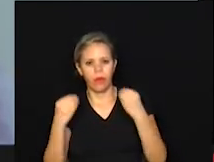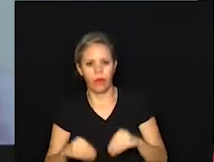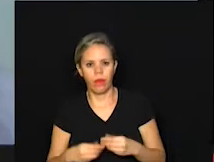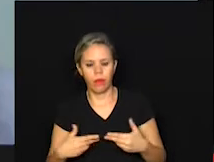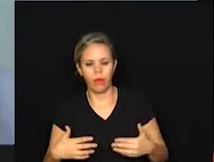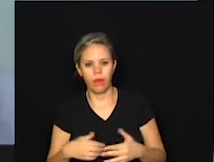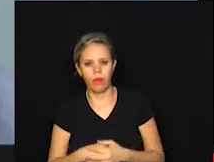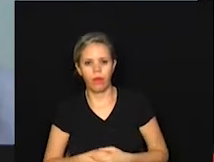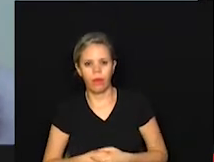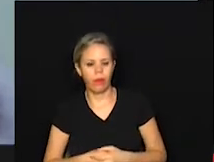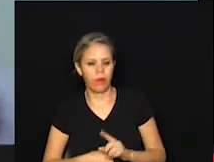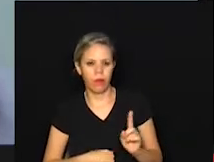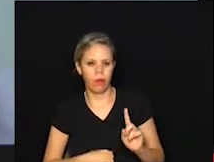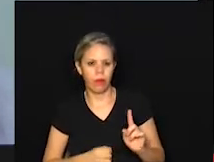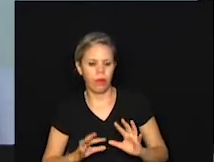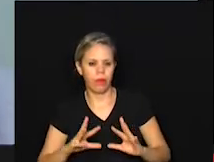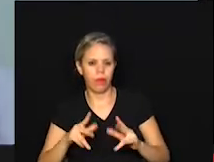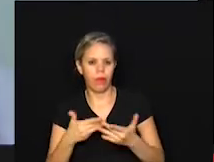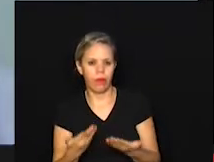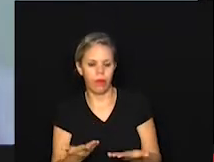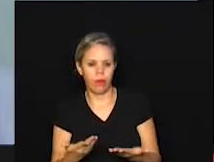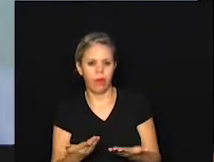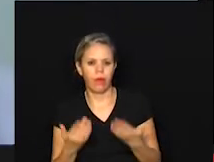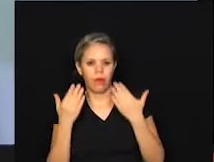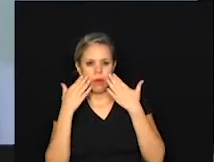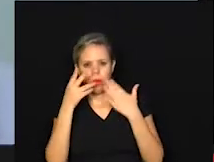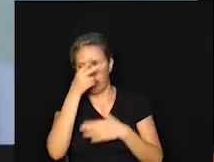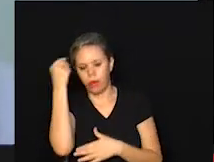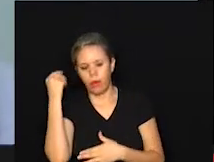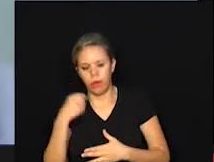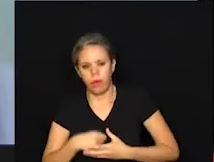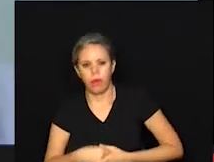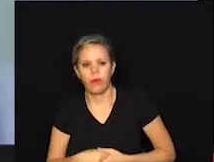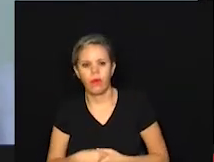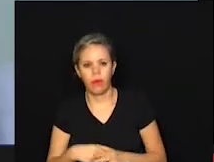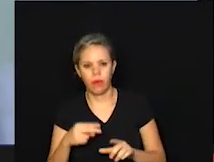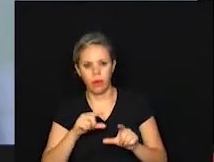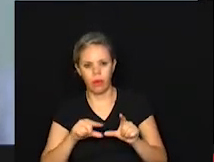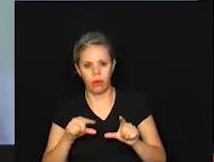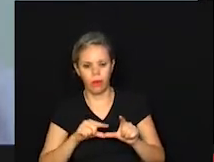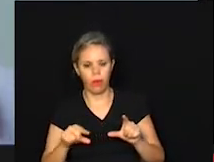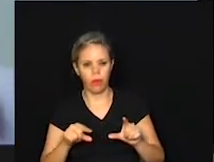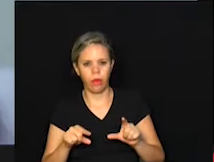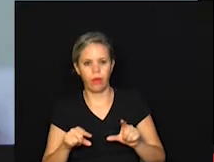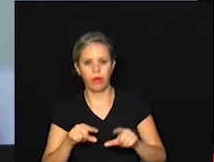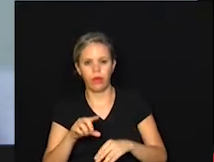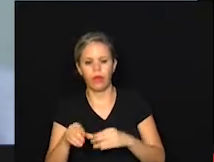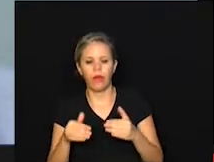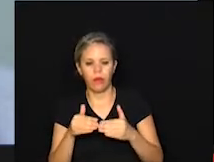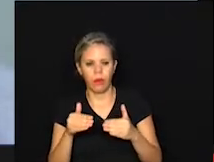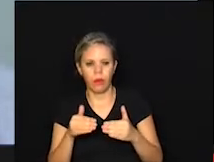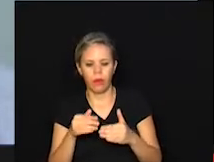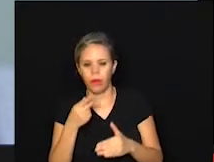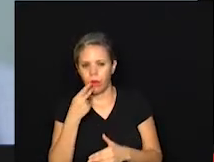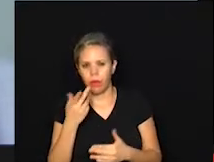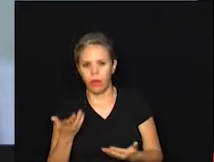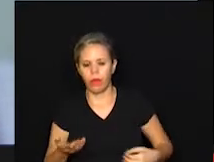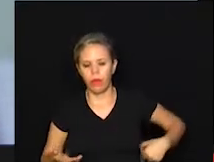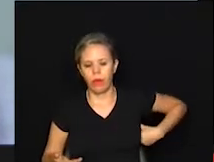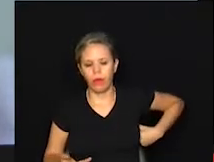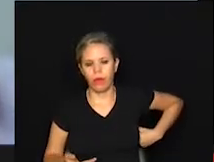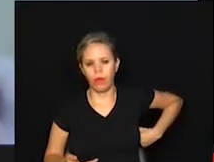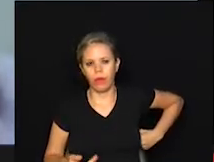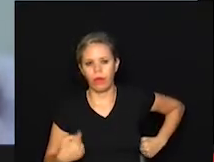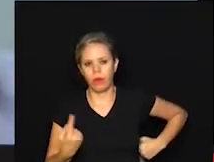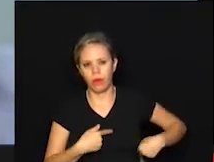que todas elas sejam públicas. A nomenclatura, concordo com o que foi dito aqui, de que